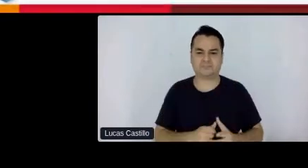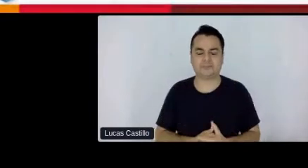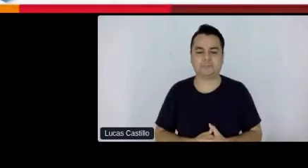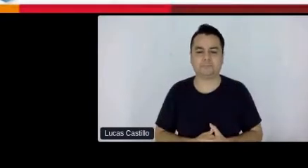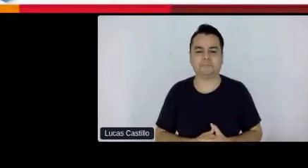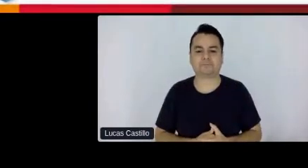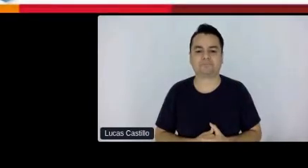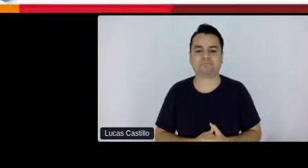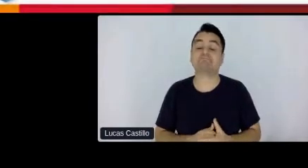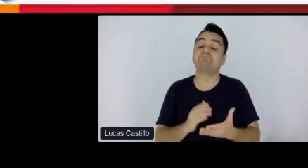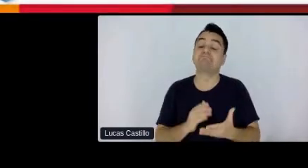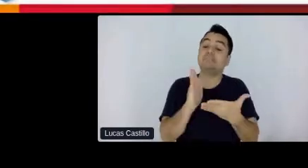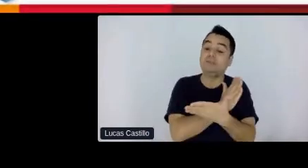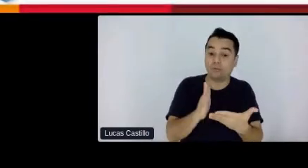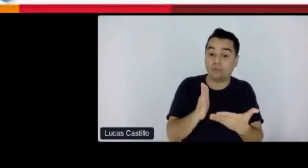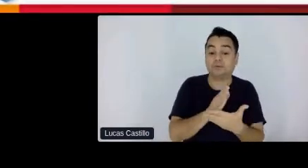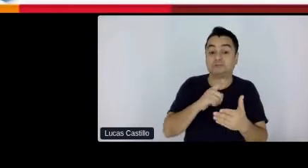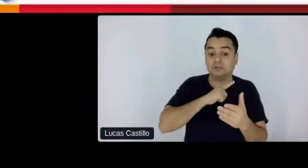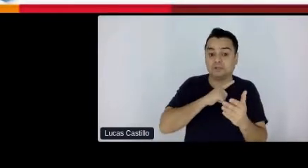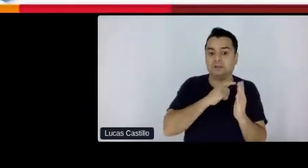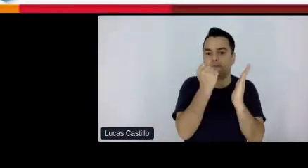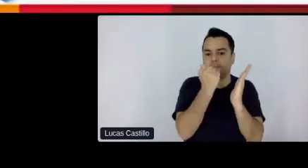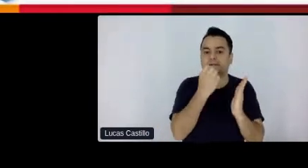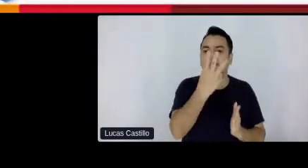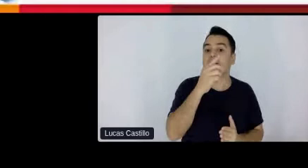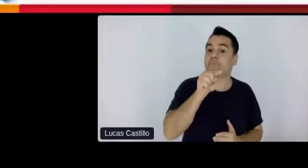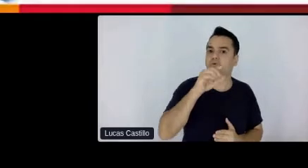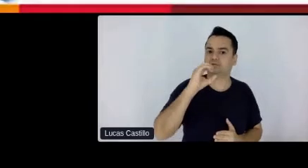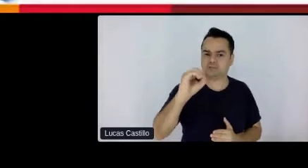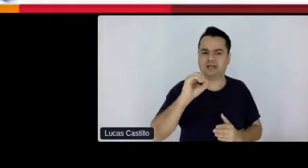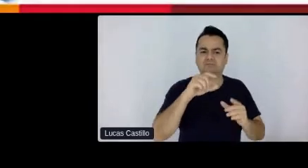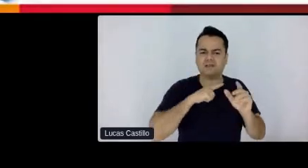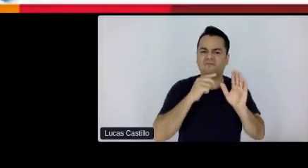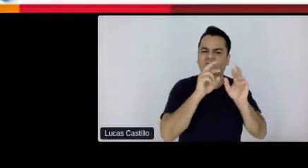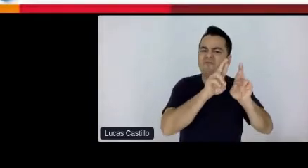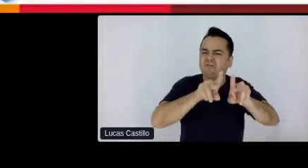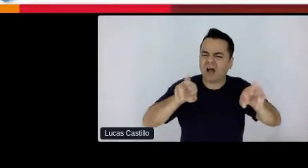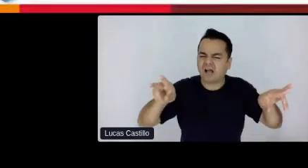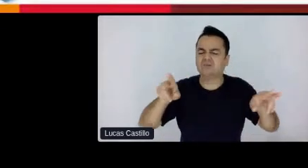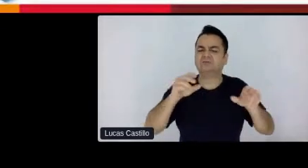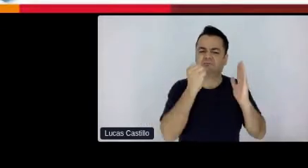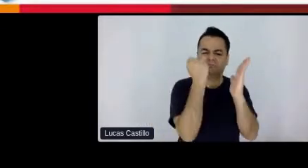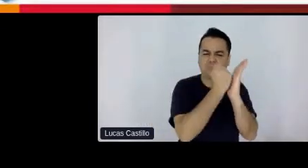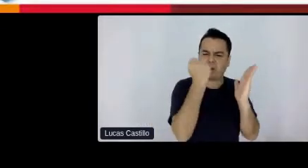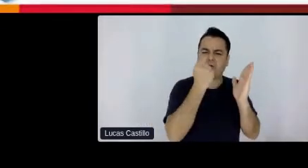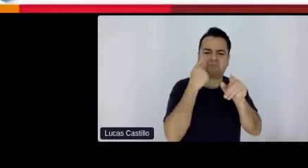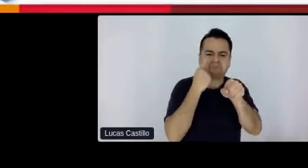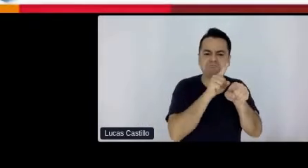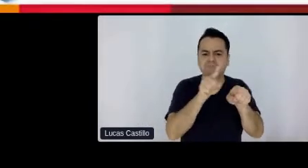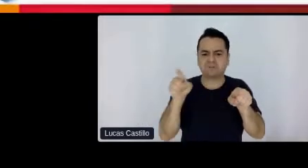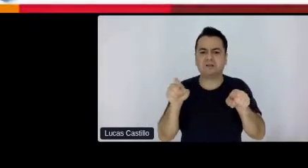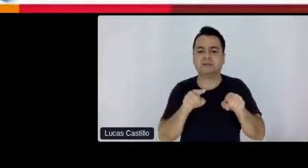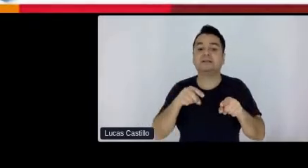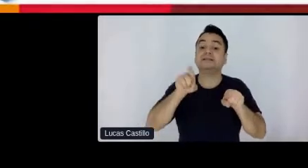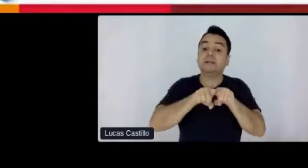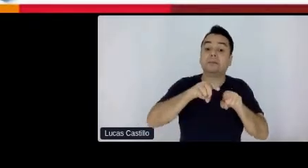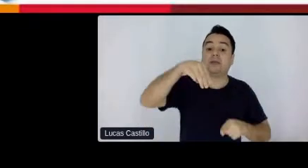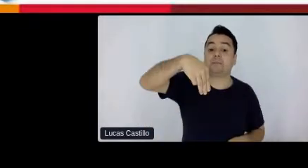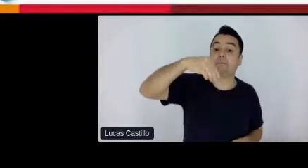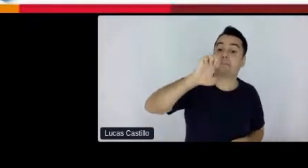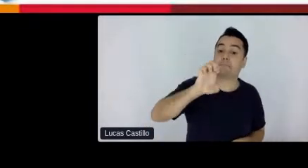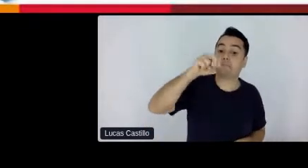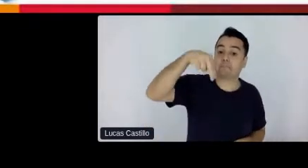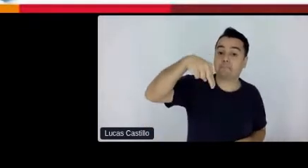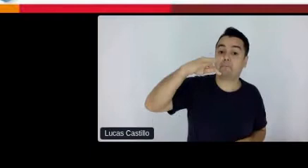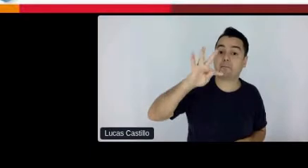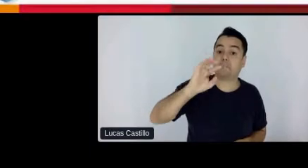certificações em Management 3.0. Hoje eu faço trabalho voluntário, pessoal, na rede Mentoraí, com mentorias voluntárias para